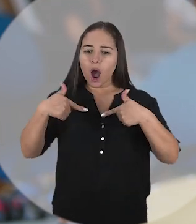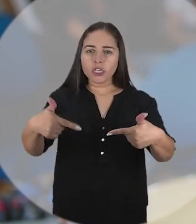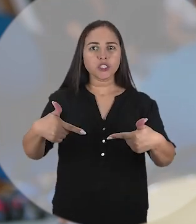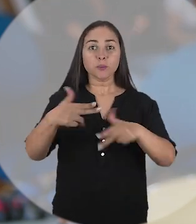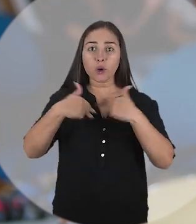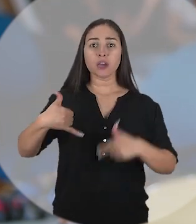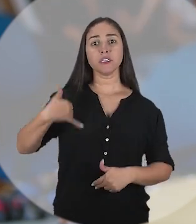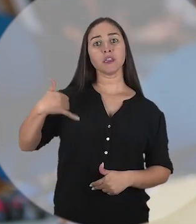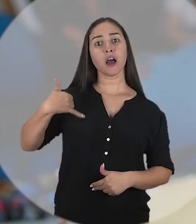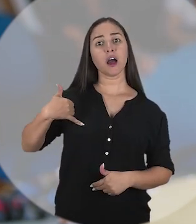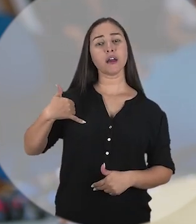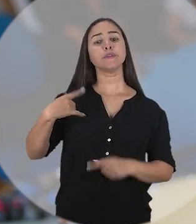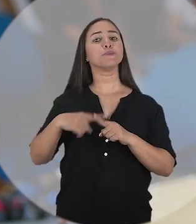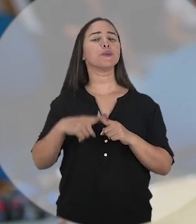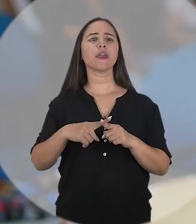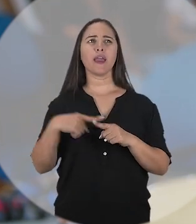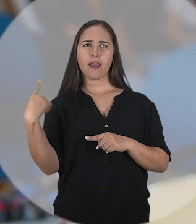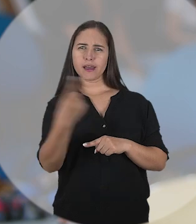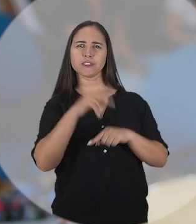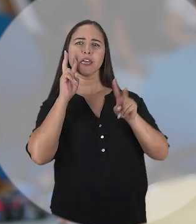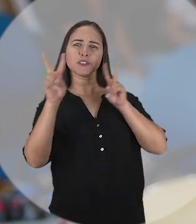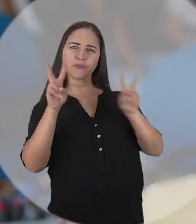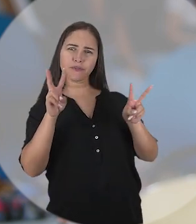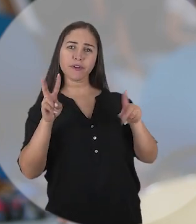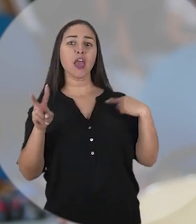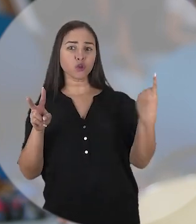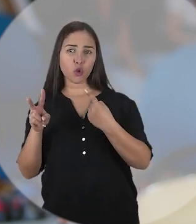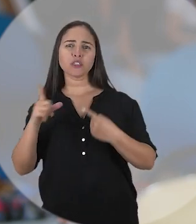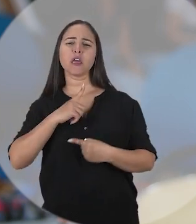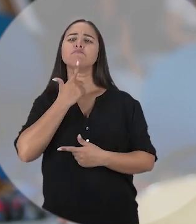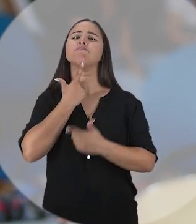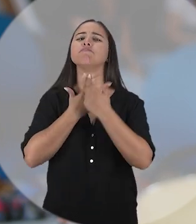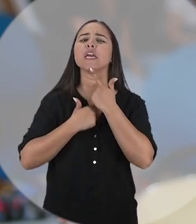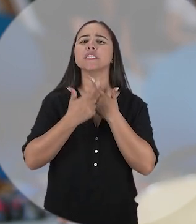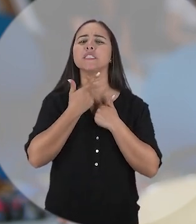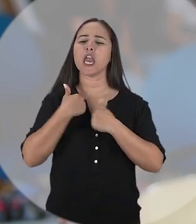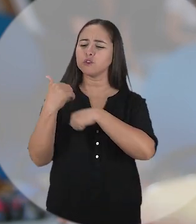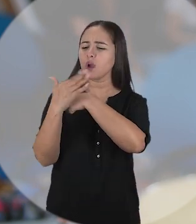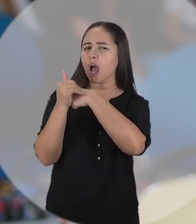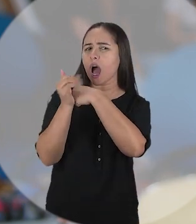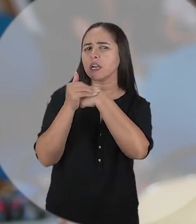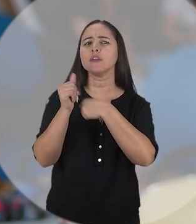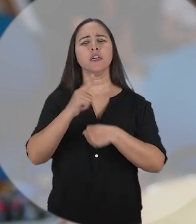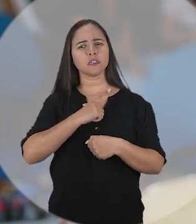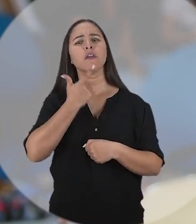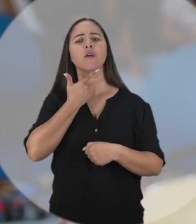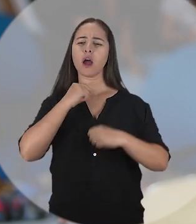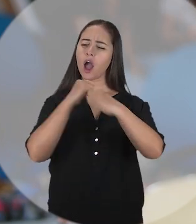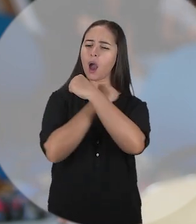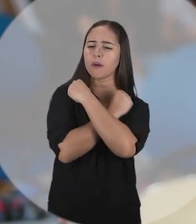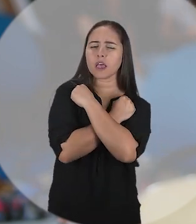Por quê? Porque a gente vê que nós temos nossos desejos, nossos carinhos, temos vontade de